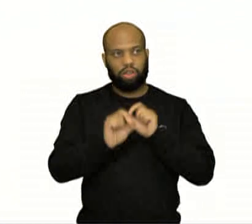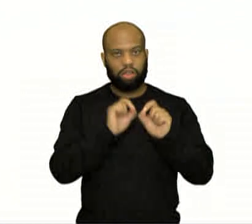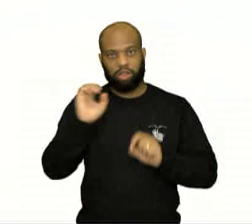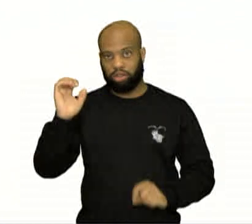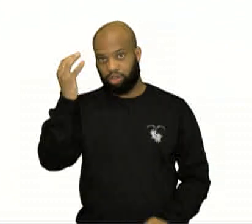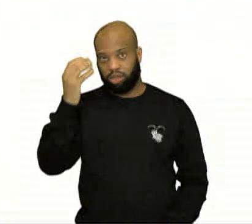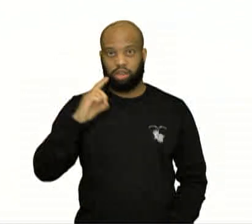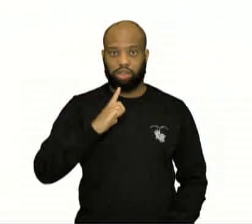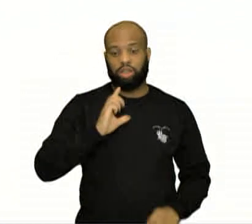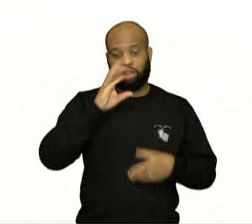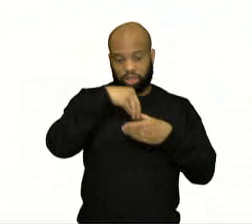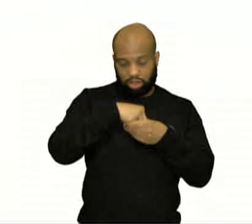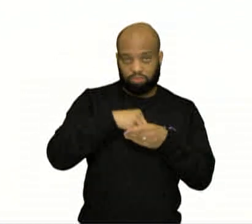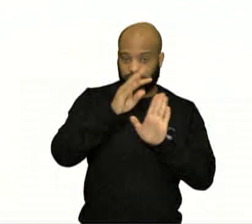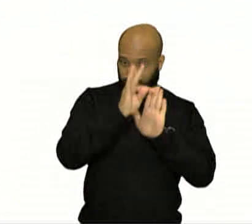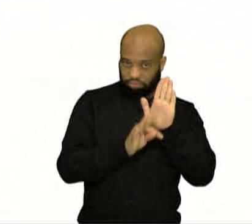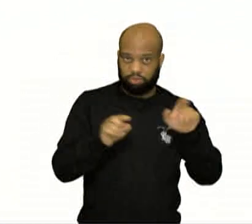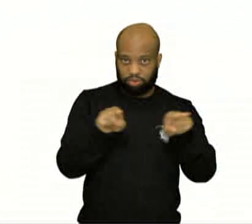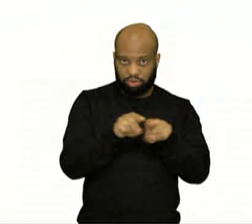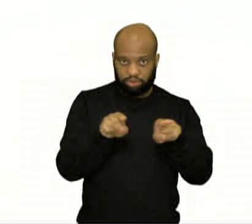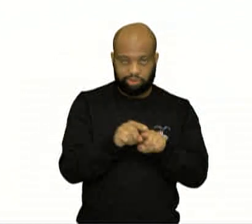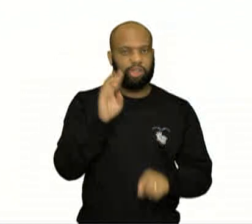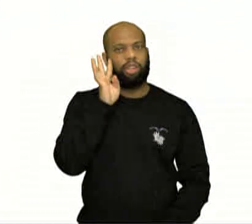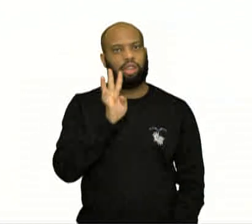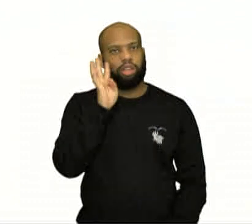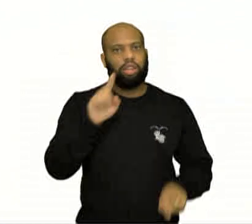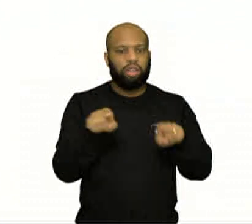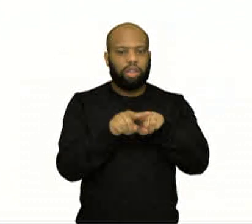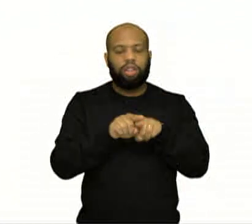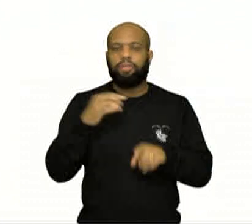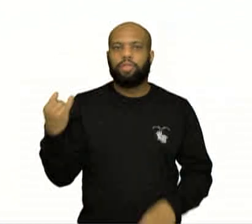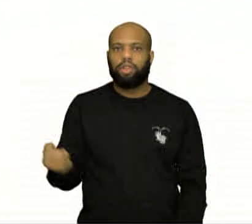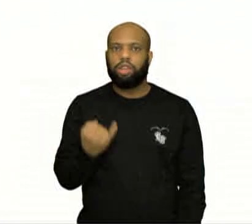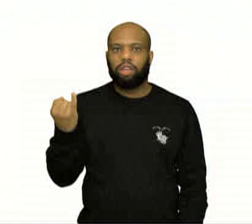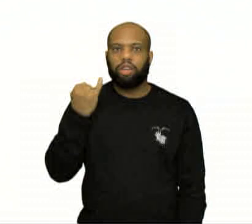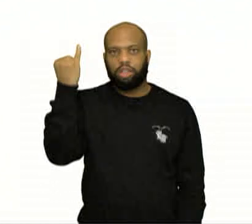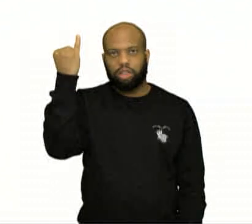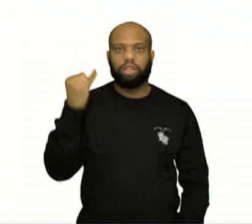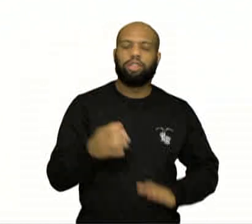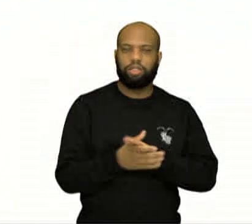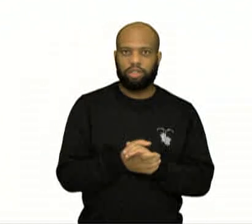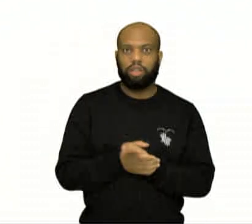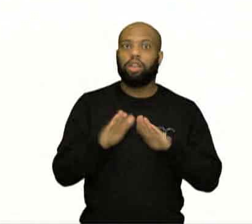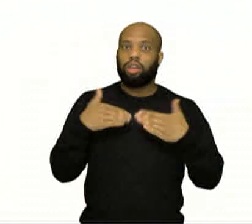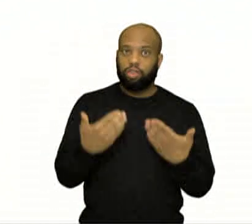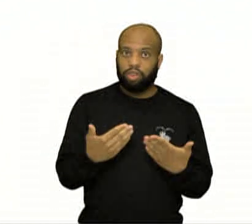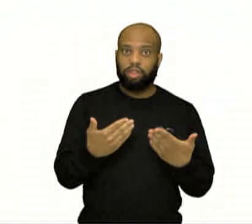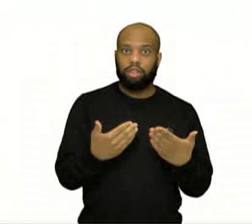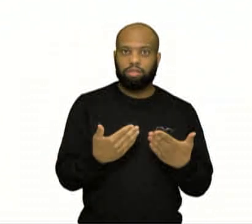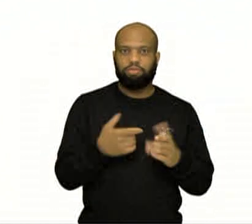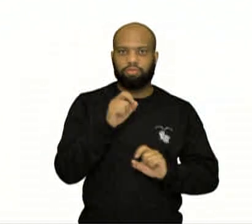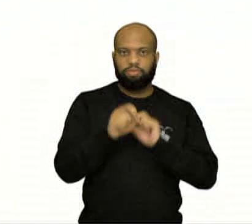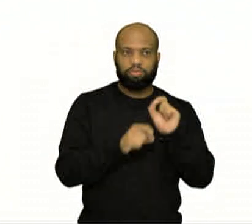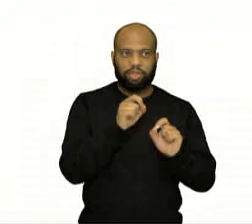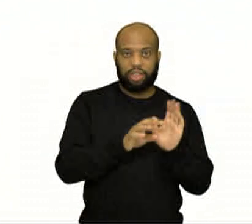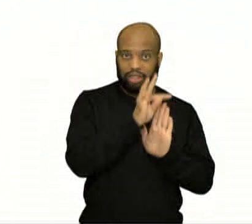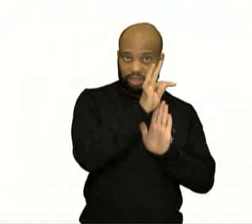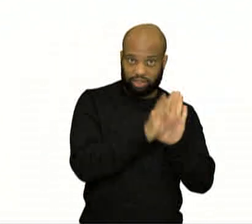acontece dentro do próprio texto isso. Isso é bem legal, é importante que vocês vejam, a resenha é fundamental,